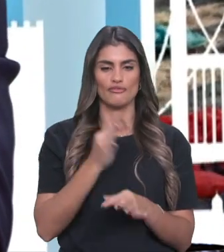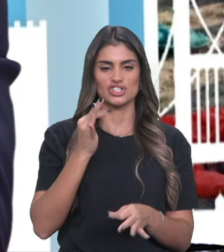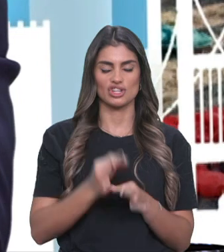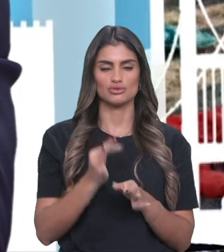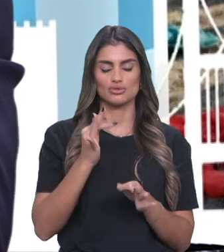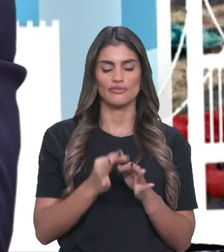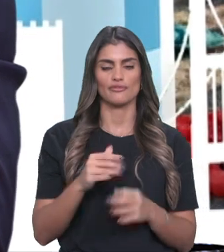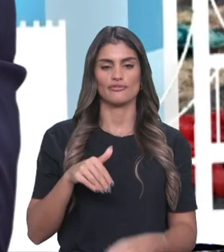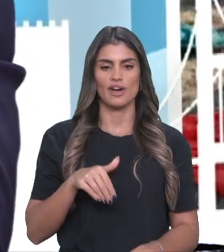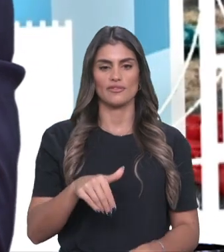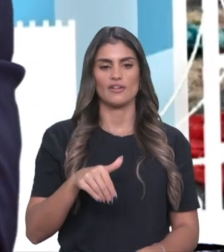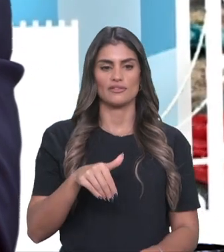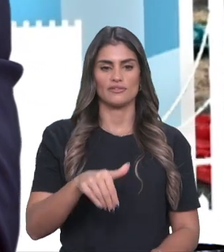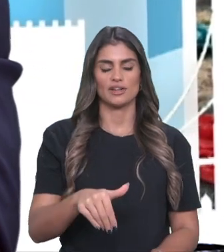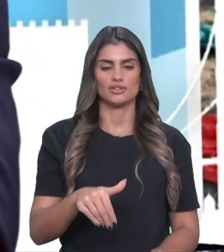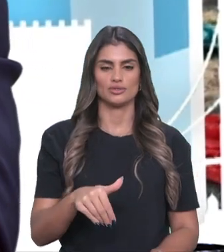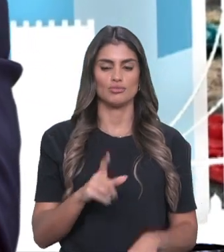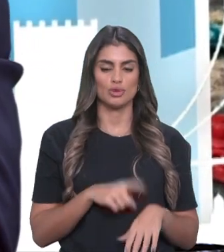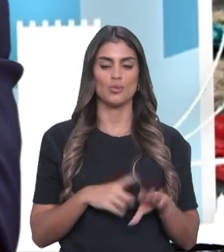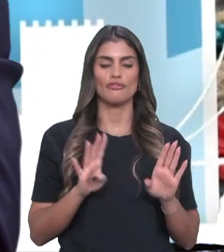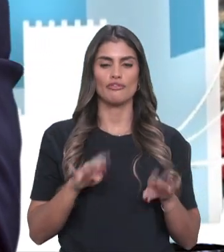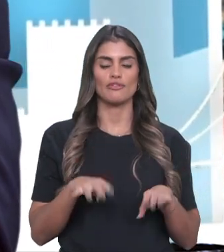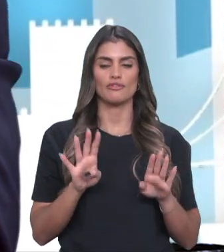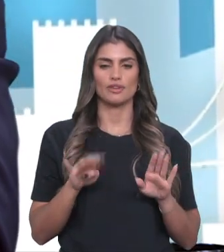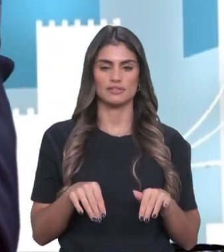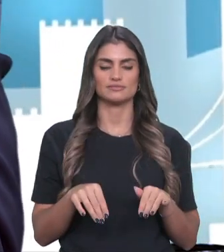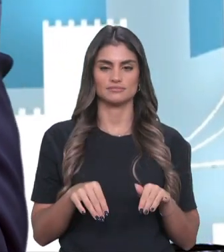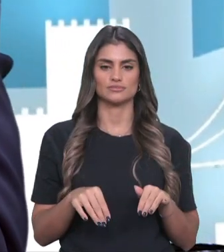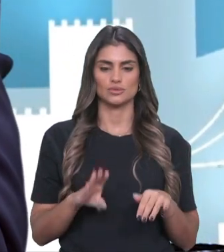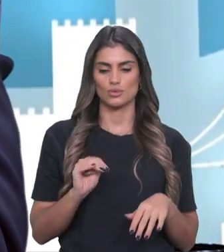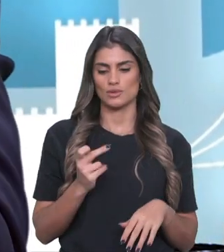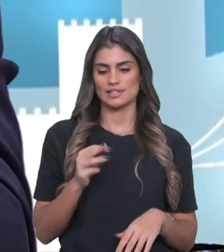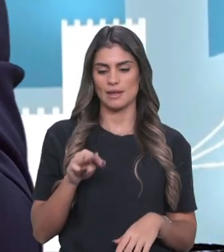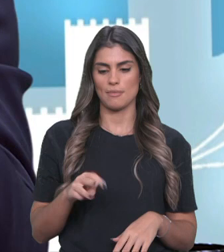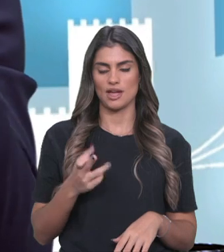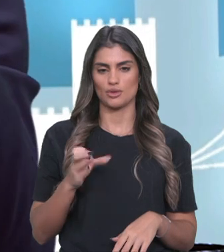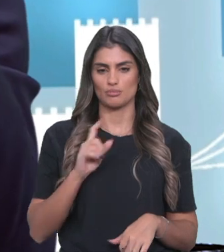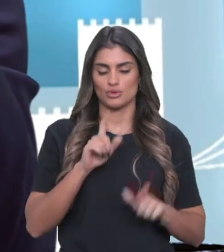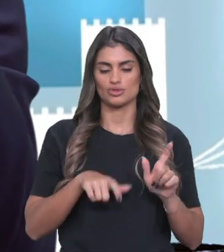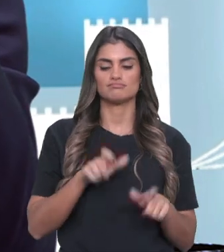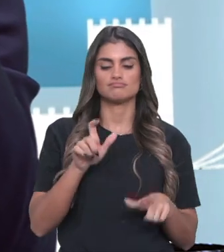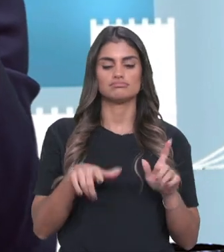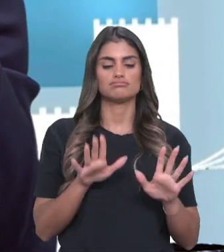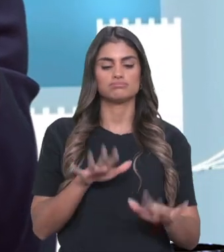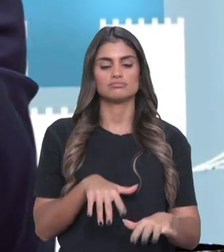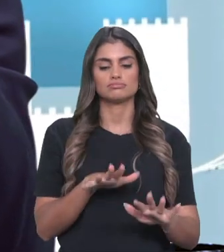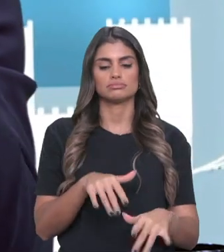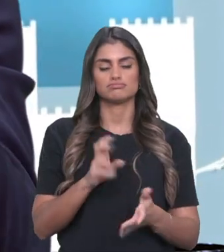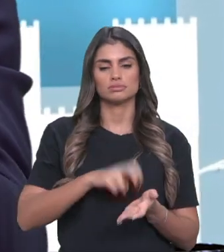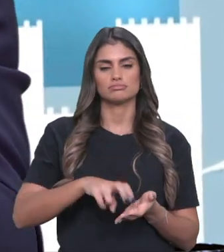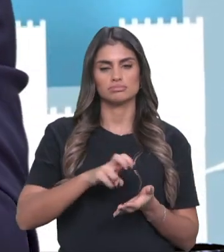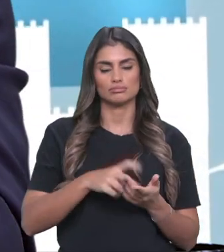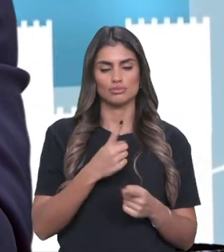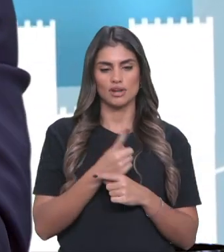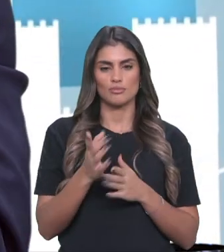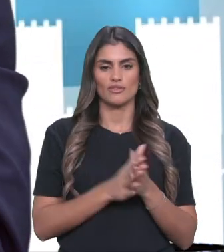irão decorrer e, sobretudo, o encerramento que será no Sameiro com uma peregrinação, porque aproveitando a